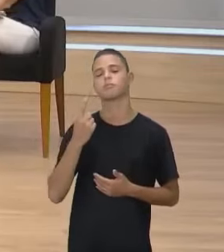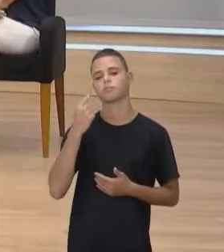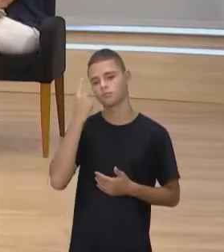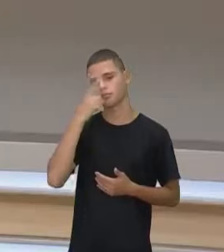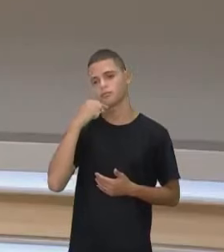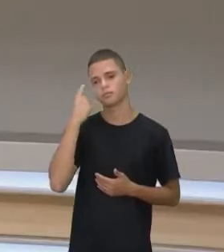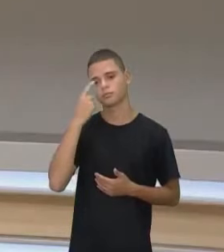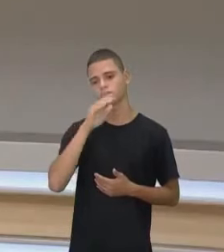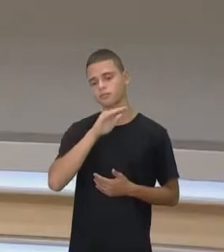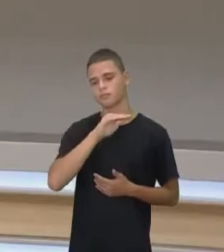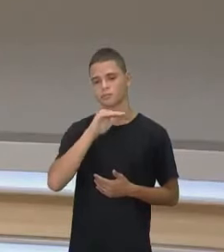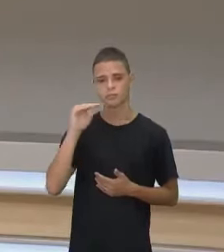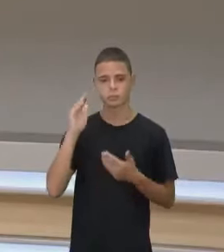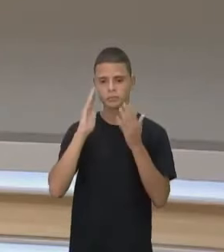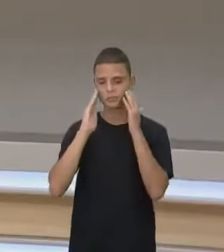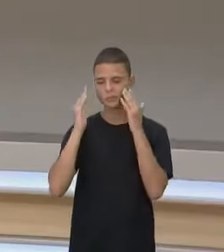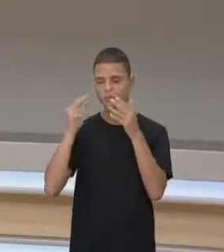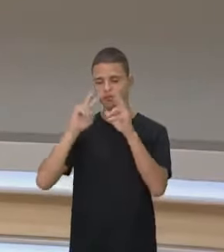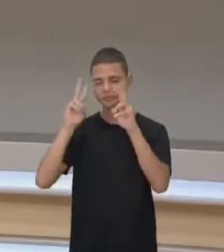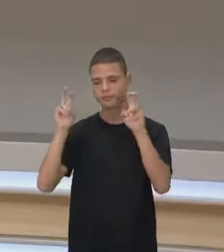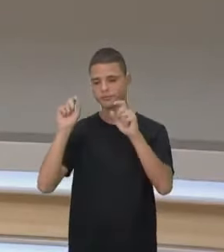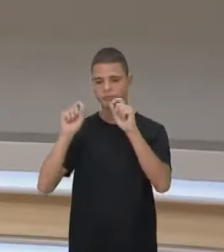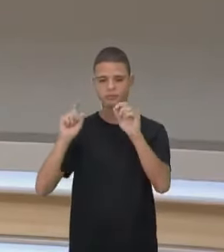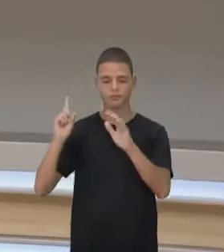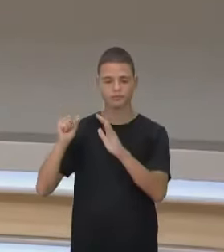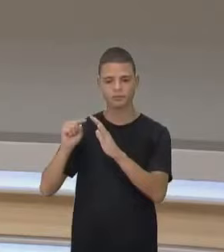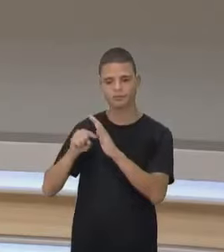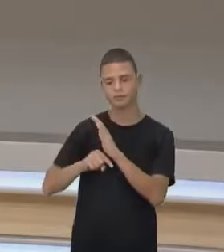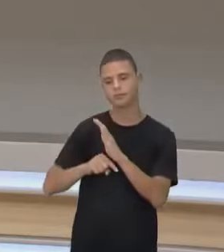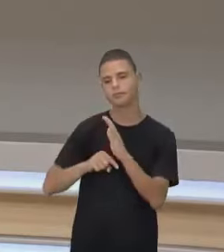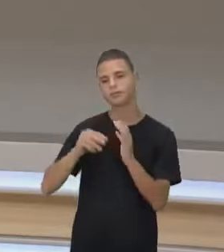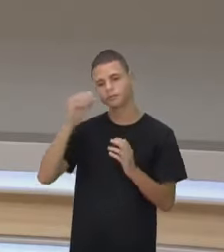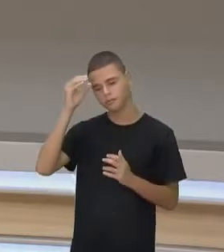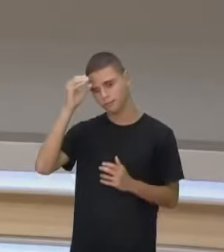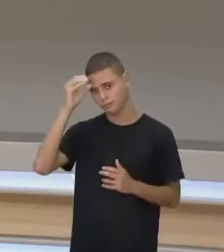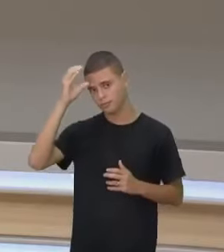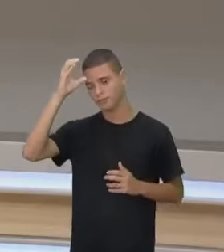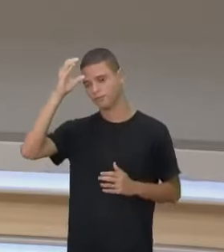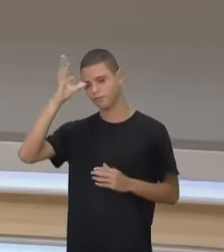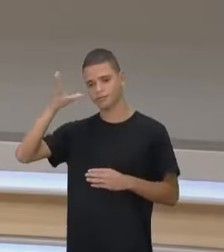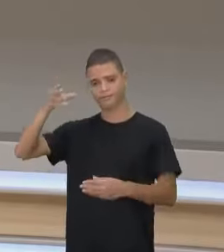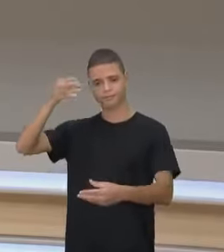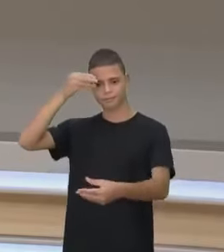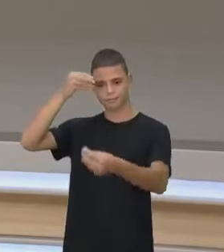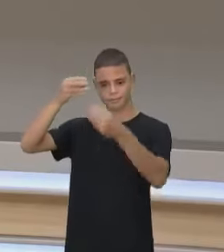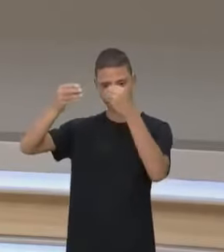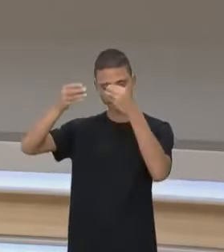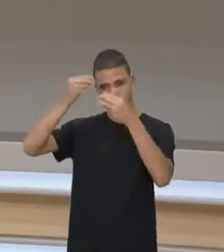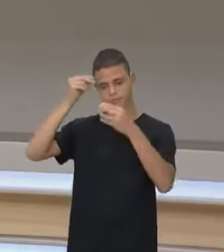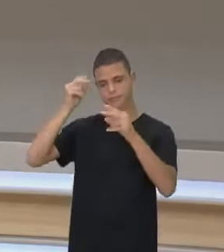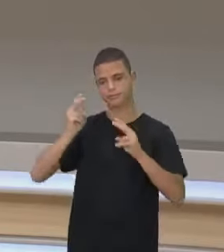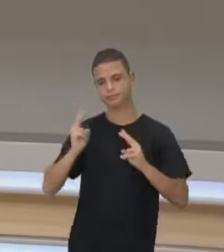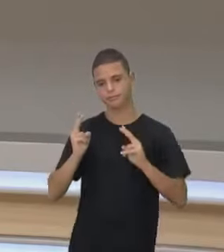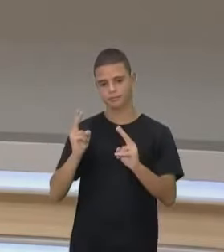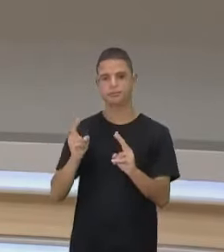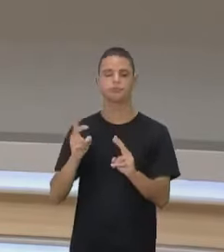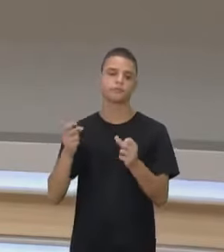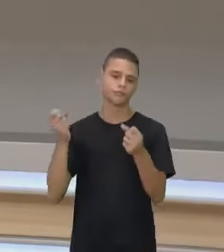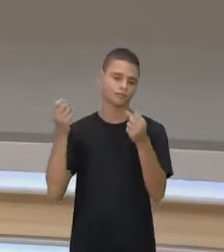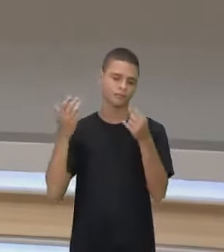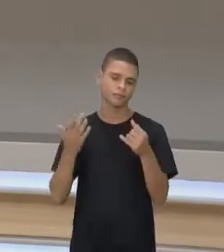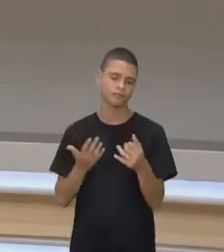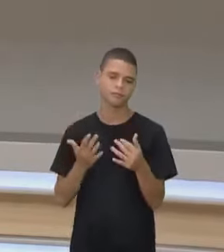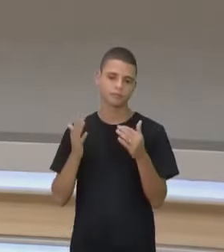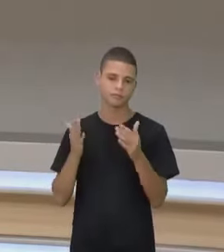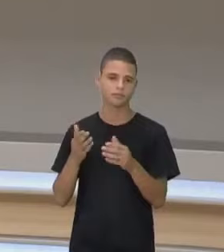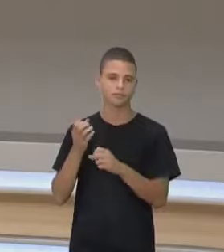dedicada a esse tema, né, é aprofundar um pouquinho esse conhecimento com vocês, dando continuidade ao que foi passado nas